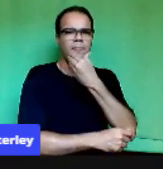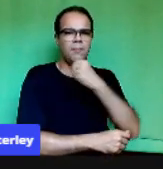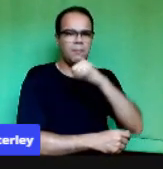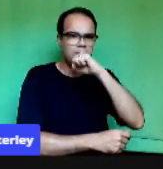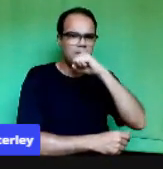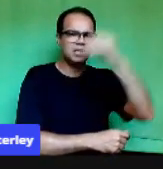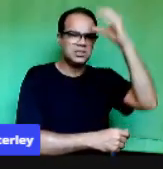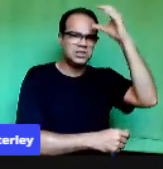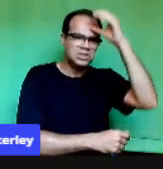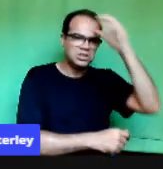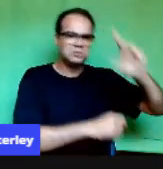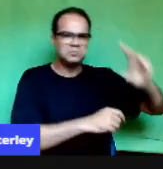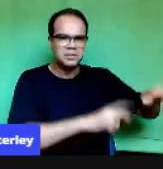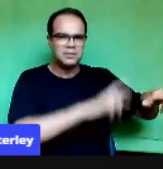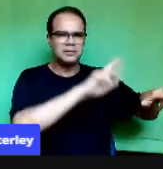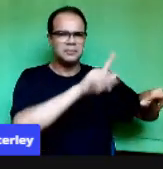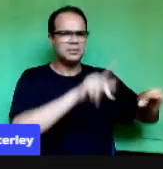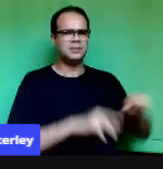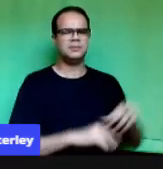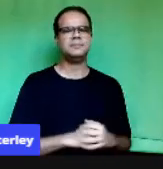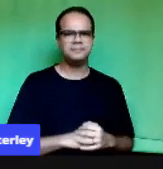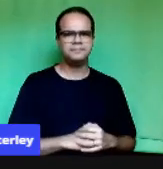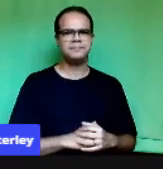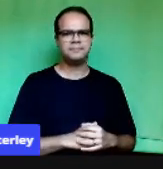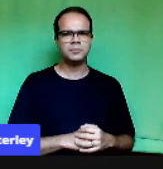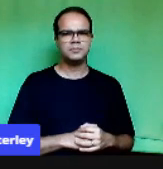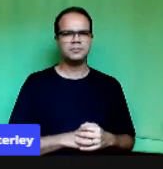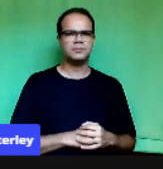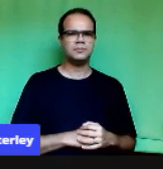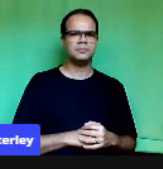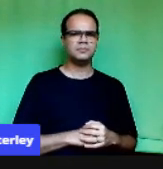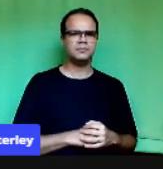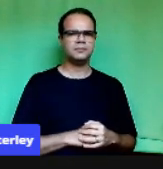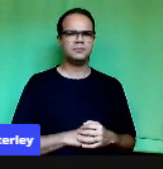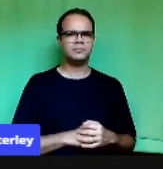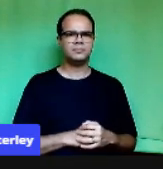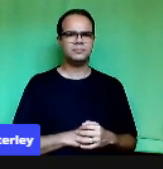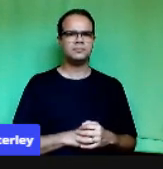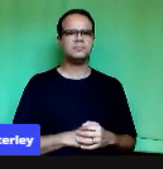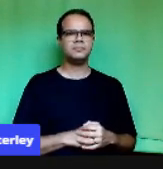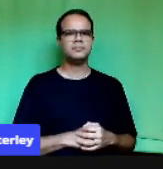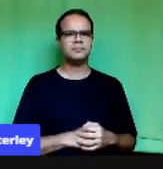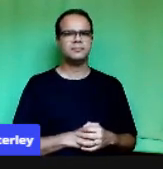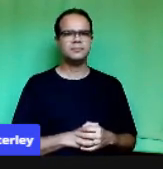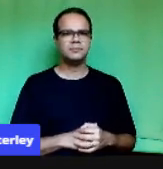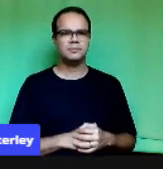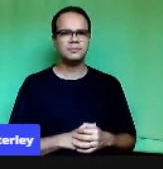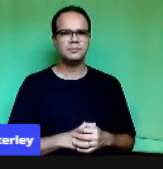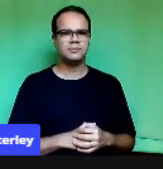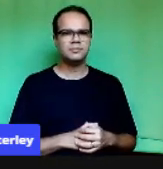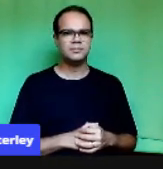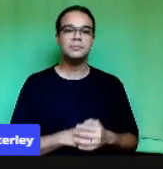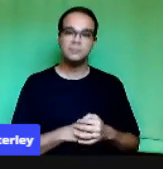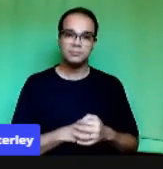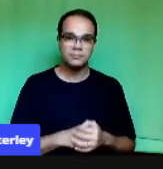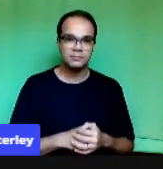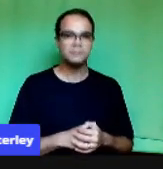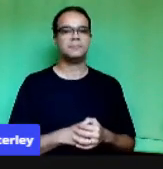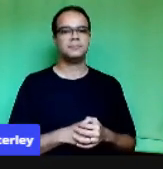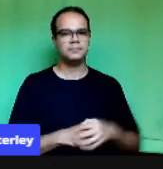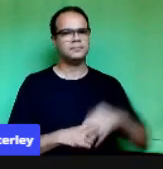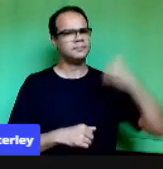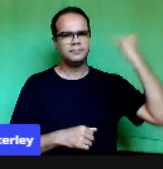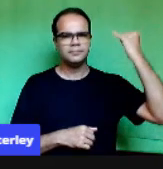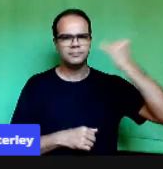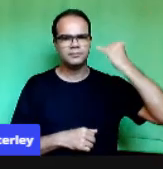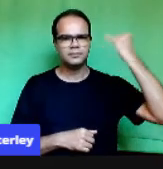educação nós desenvolvemos todas as nossas faculdades físicas, mentais, sociais e espirituais. Isso é de grande importância para